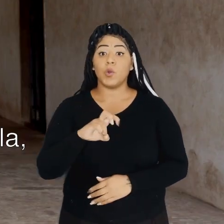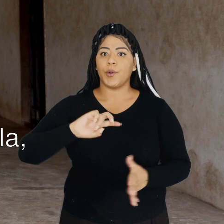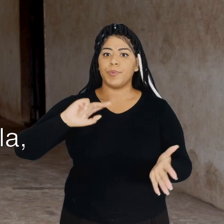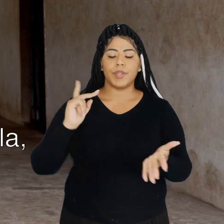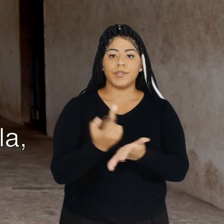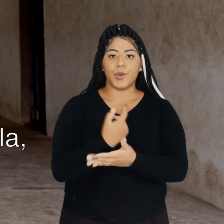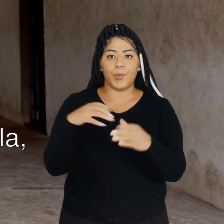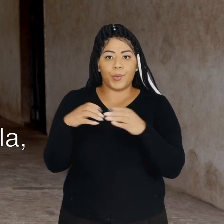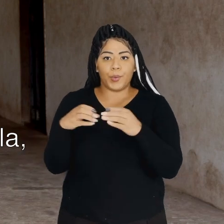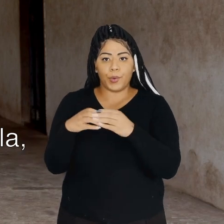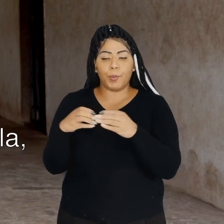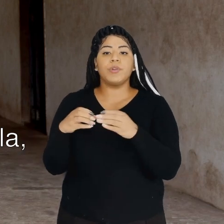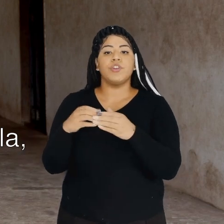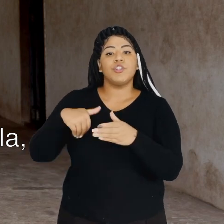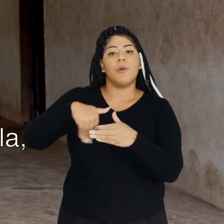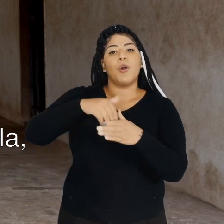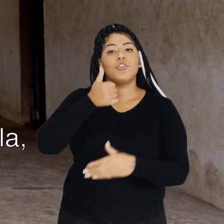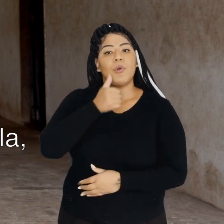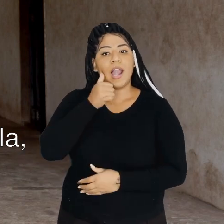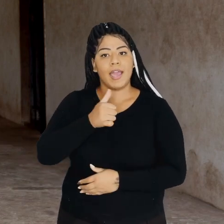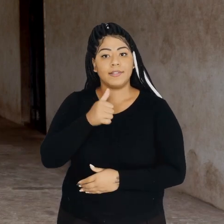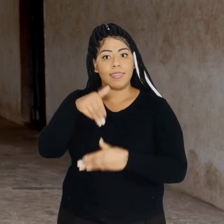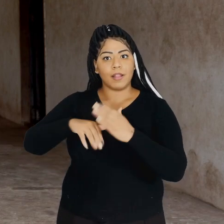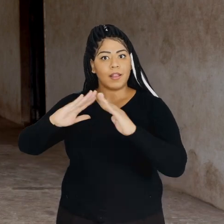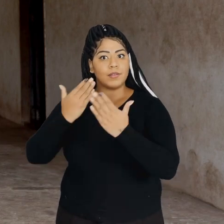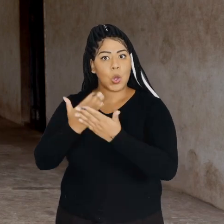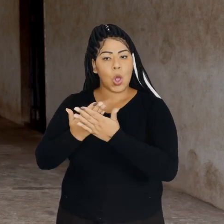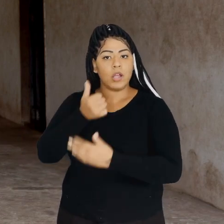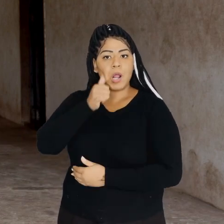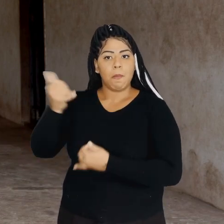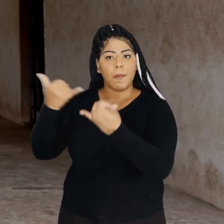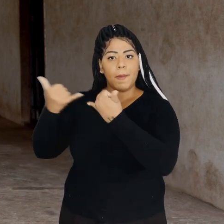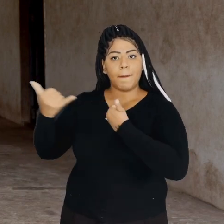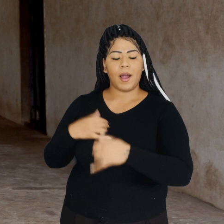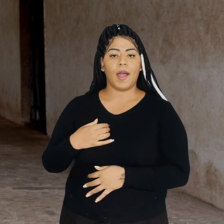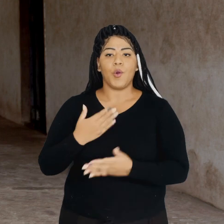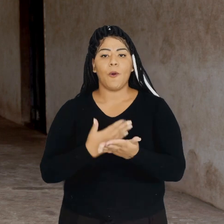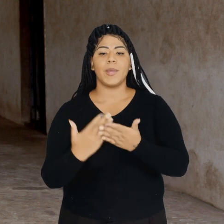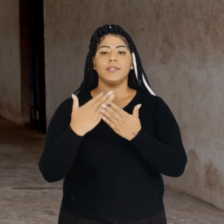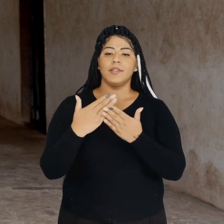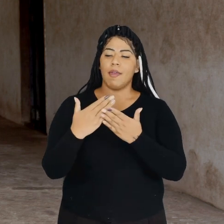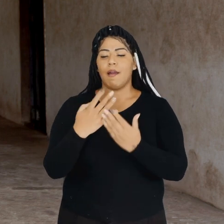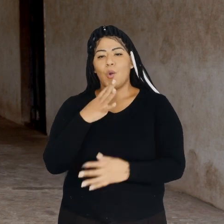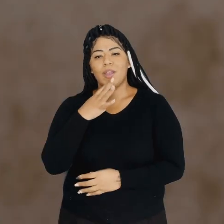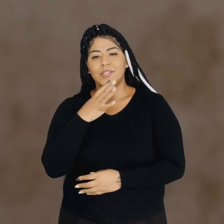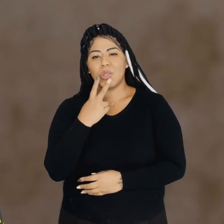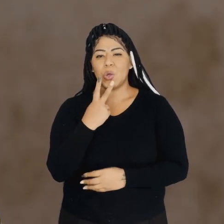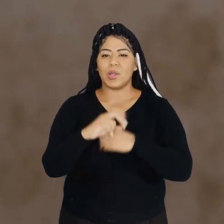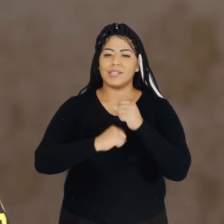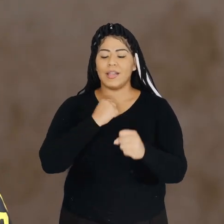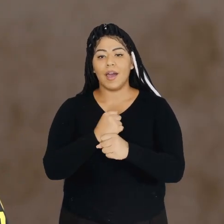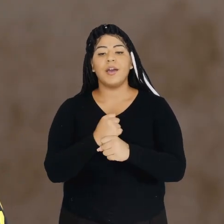Feminino. Aí, através de umas amigas na escola, elas me falaram. Aí eu fui conhecendo, eu acho que eu passei por volta de 2 anos.